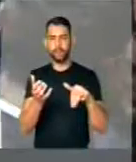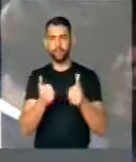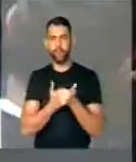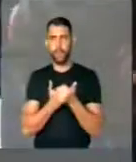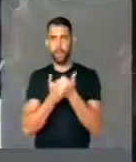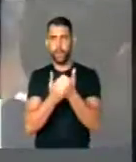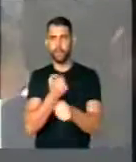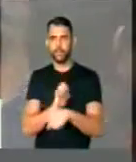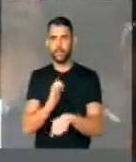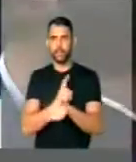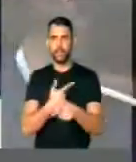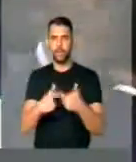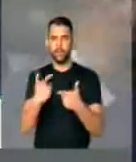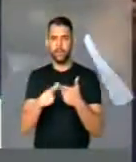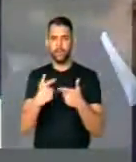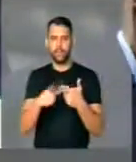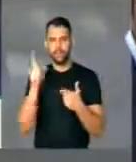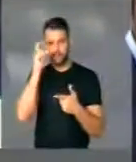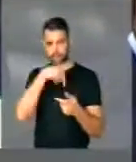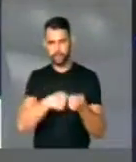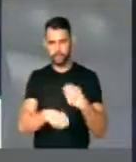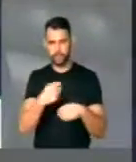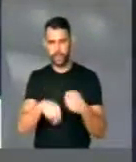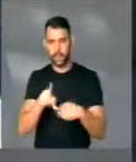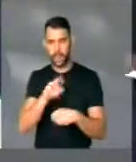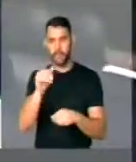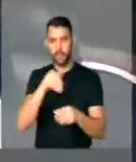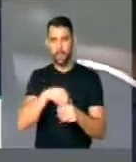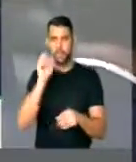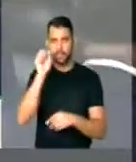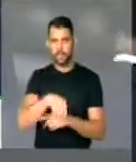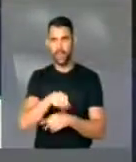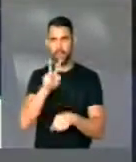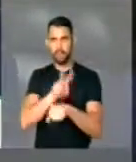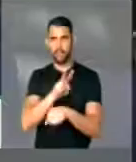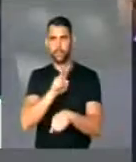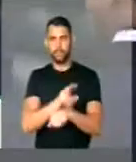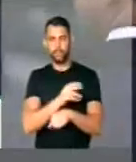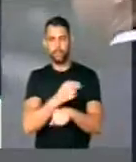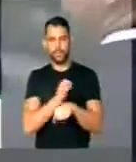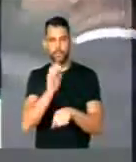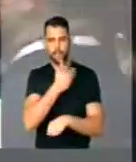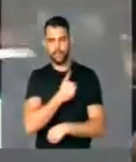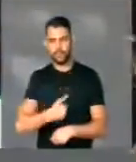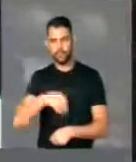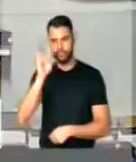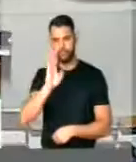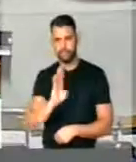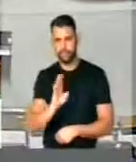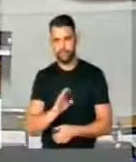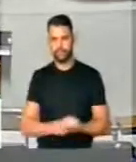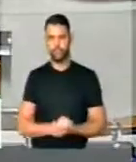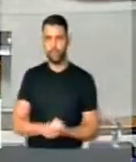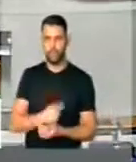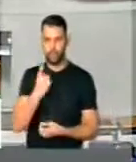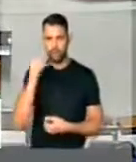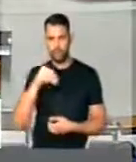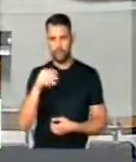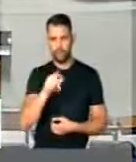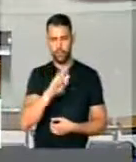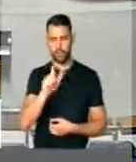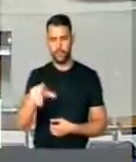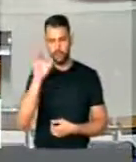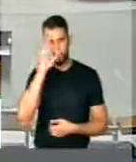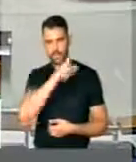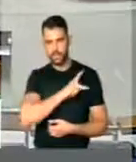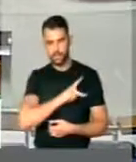estados que enfrentam grandes dificuldades. Perbem caminha assim em defesa dos estados brasileiros. O minuto do PSOL,